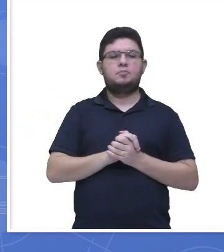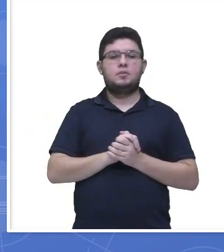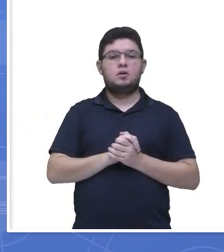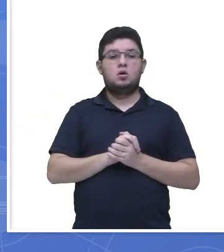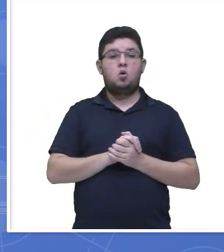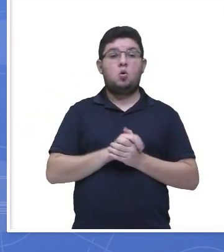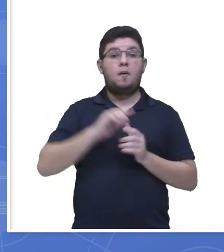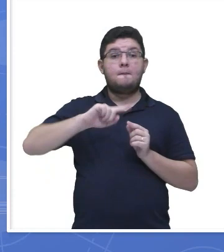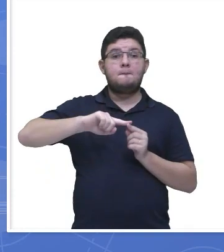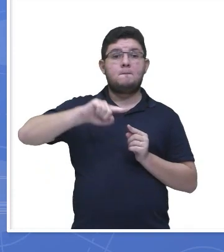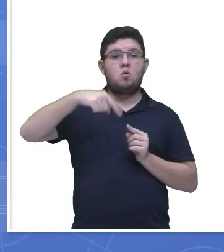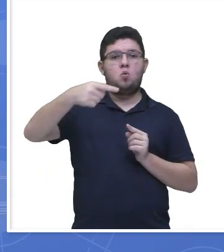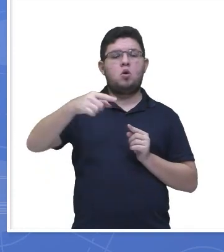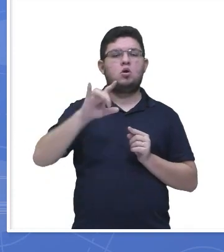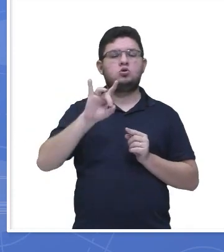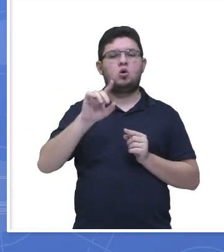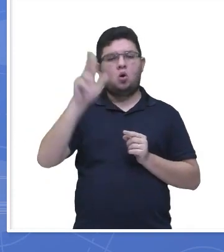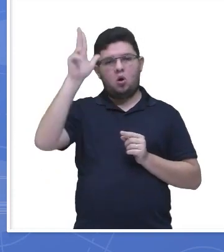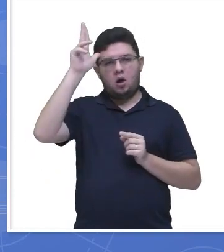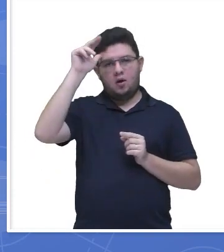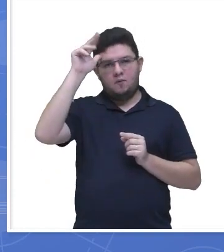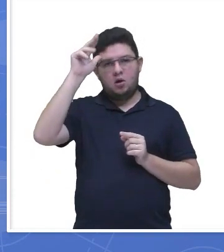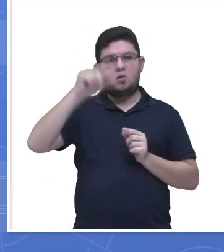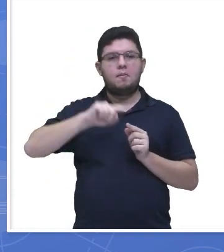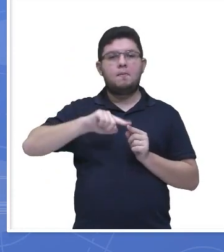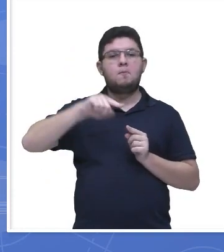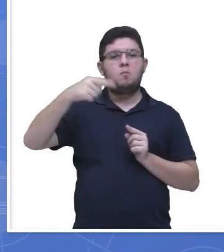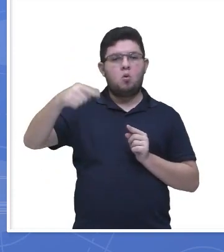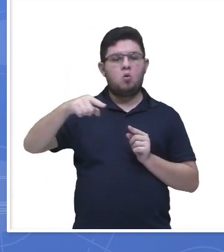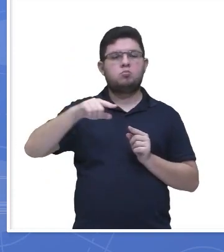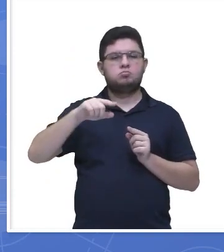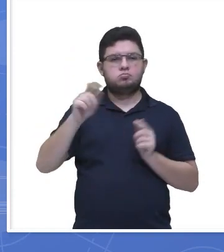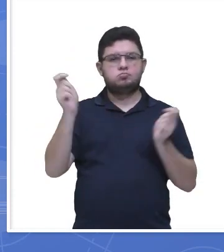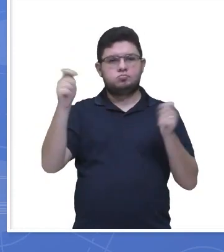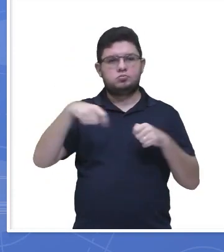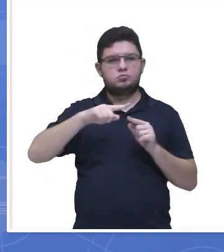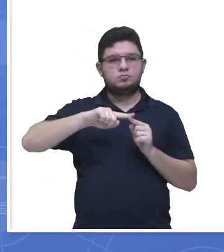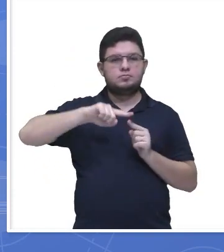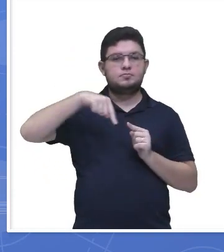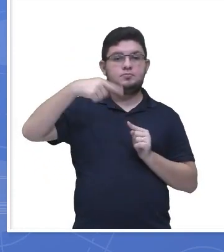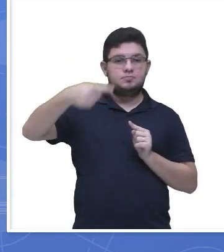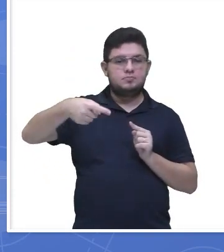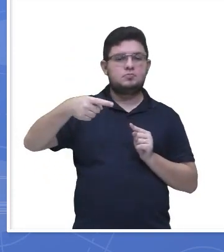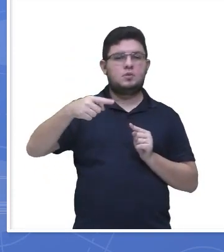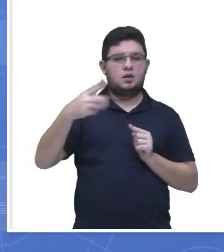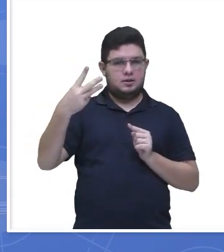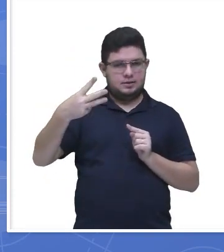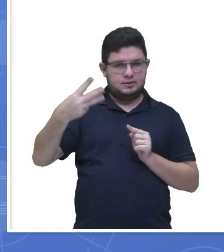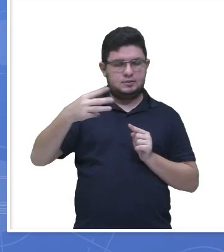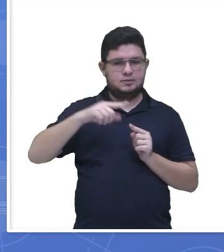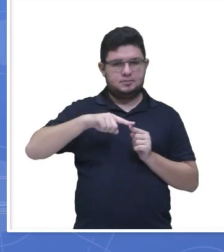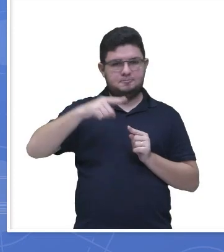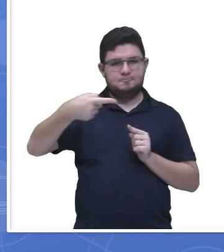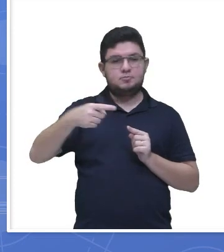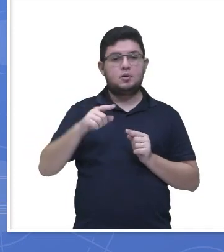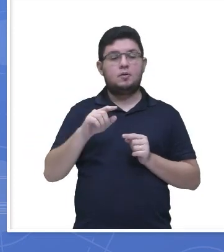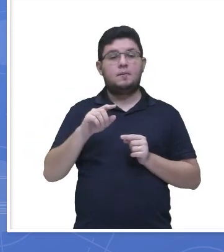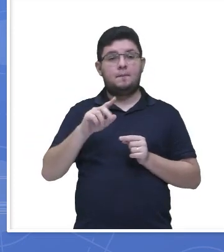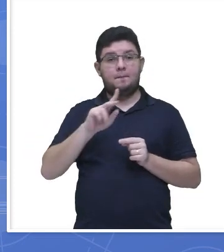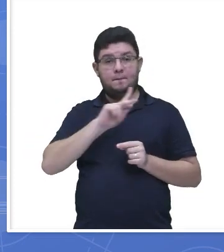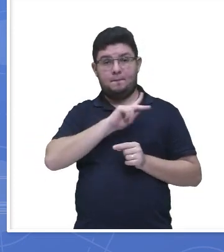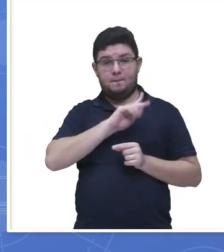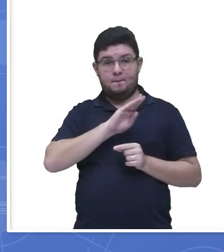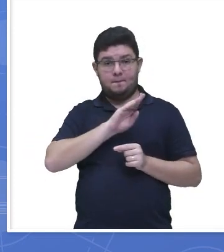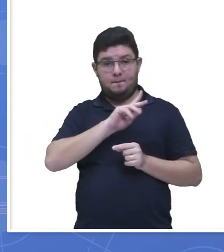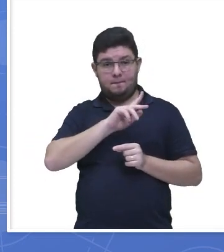que pula realmente é o cavalo. Ele pode pular para chegar até a terceira casa lá que ele tem que ir, né? O bispo, ele